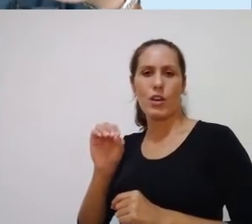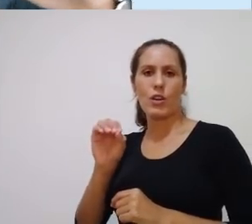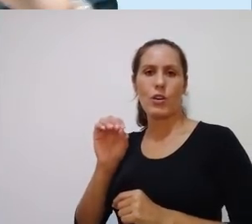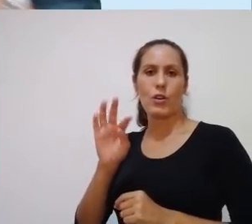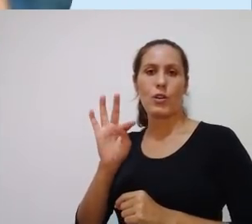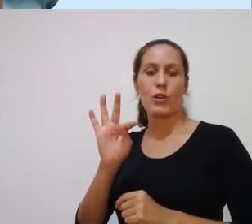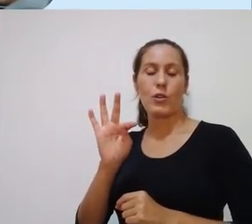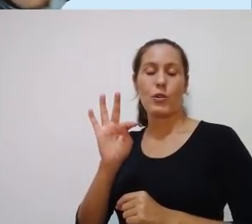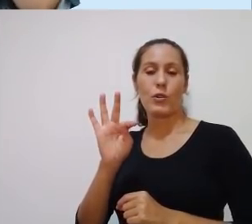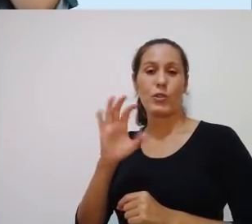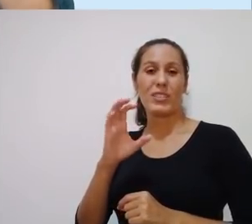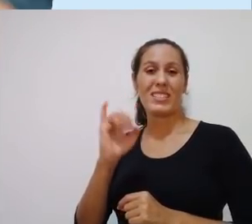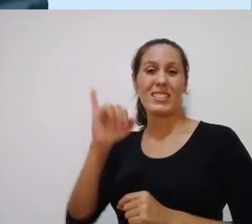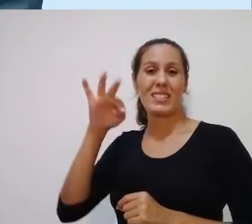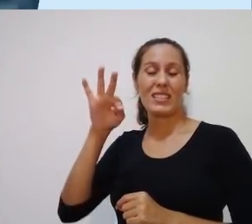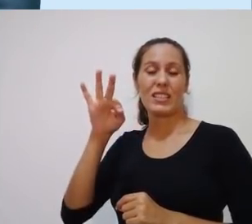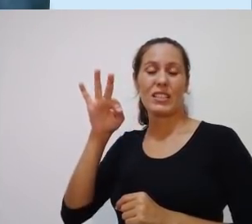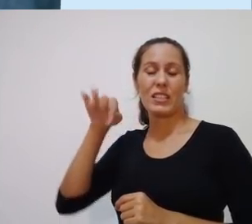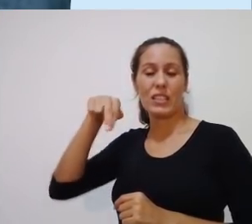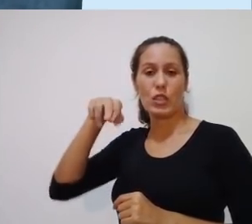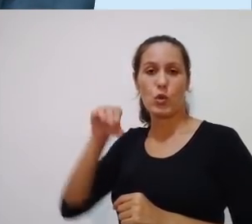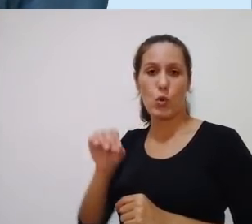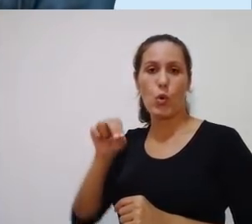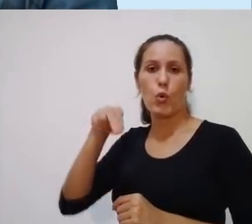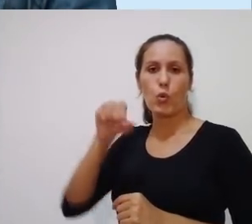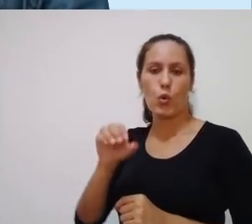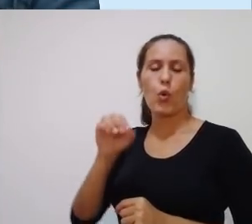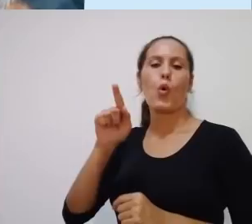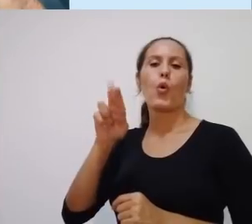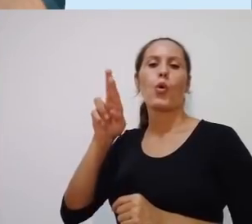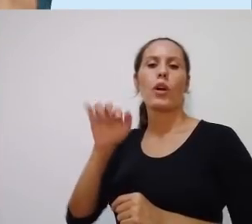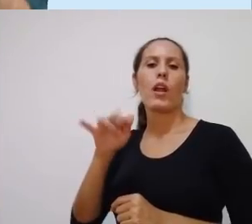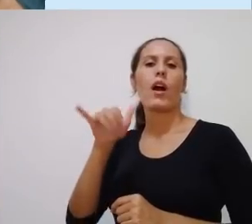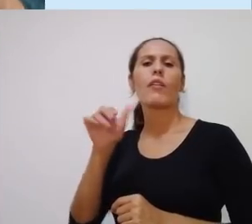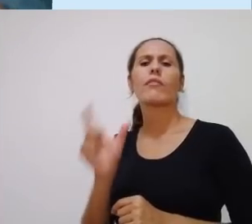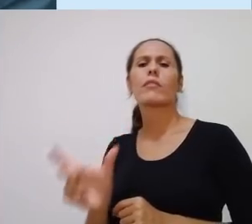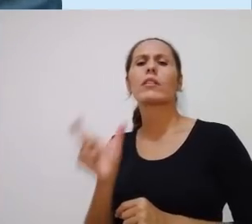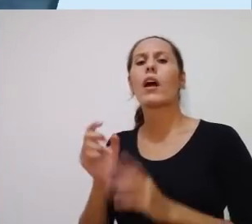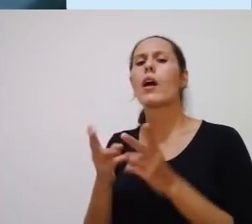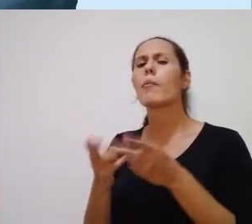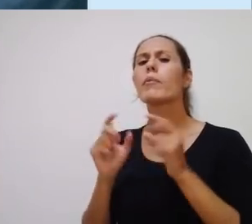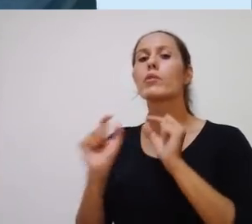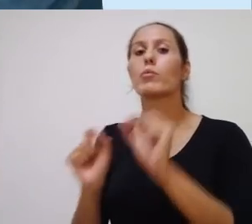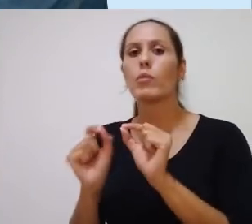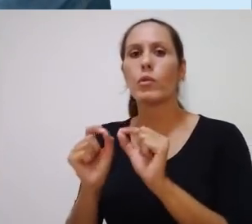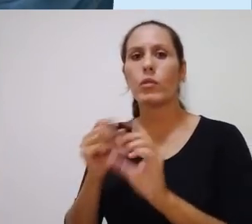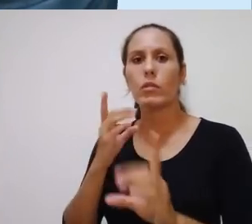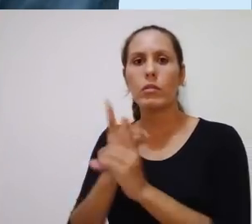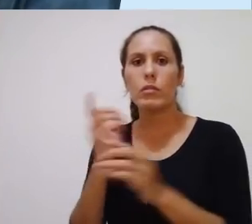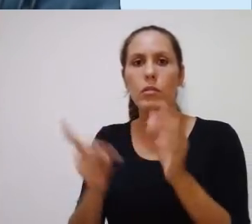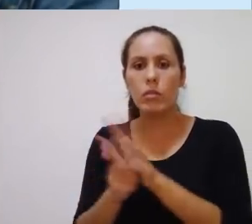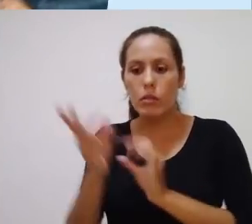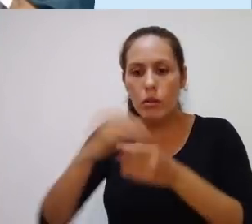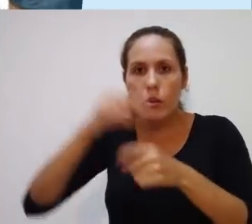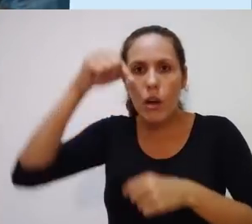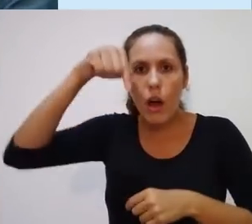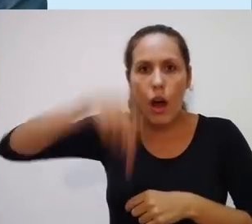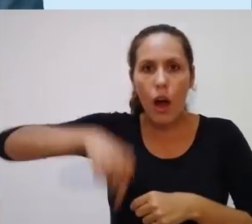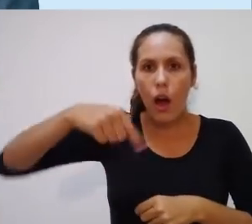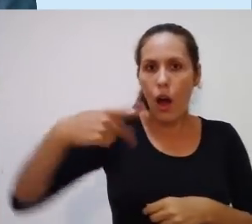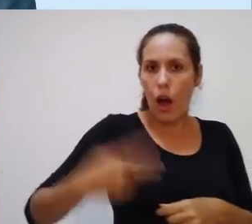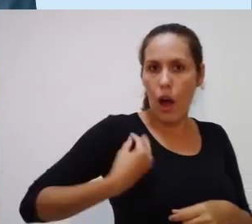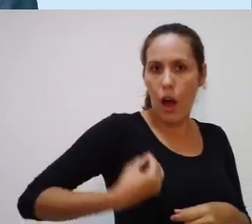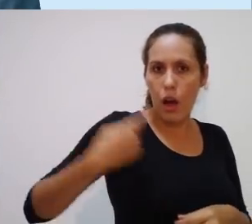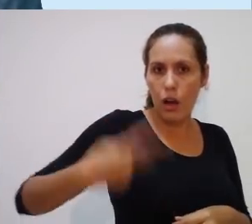todo o terreno brasileiro e verificou-se a presença de uma jazida de urânio aqui na Paraíba, no município